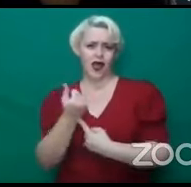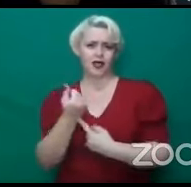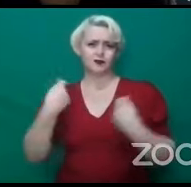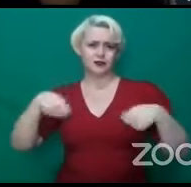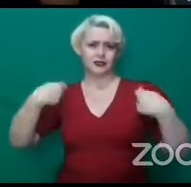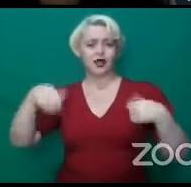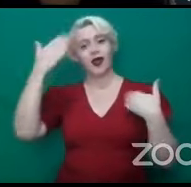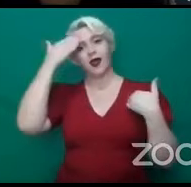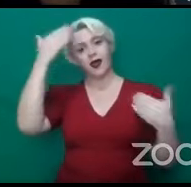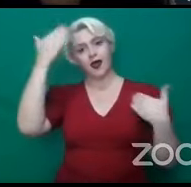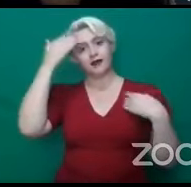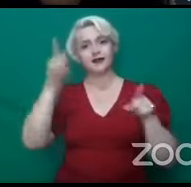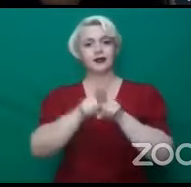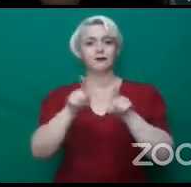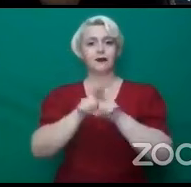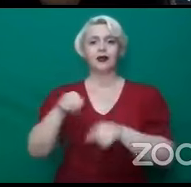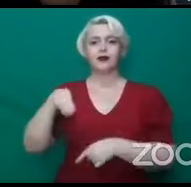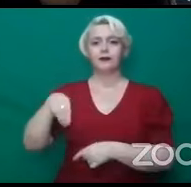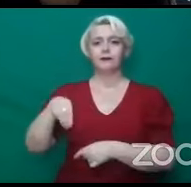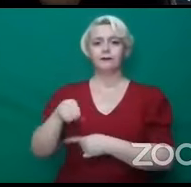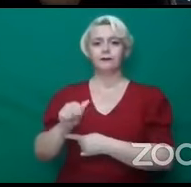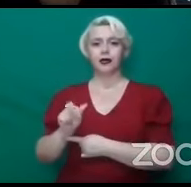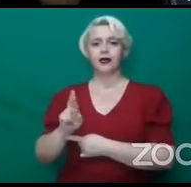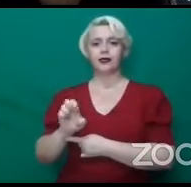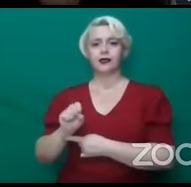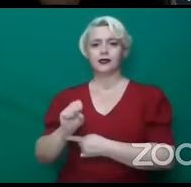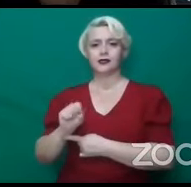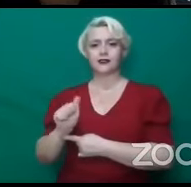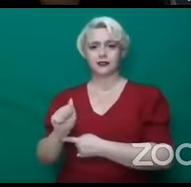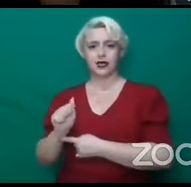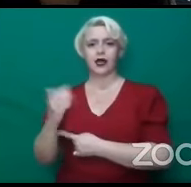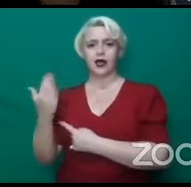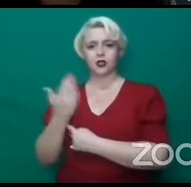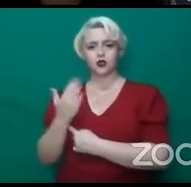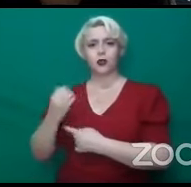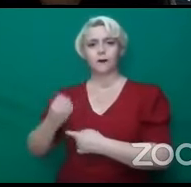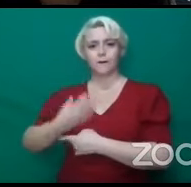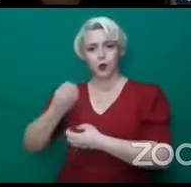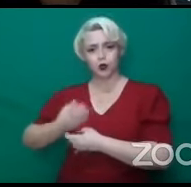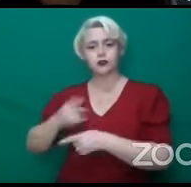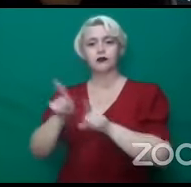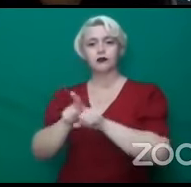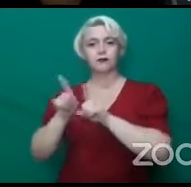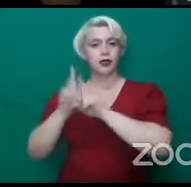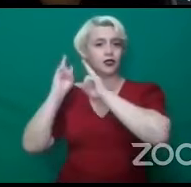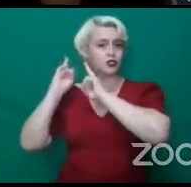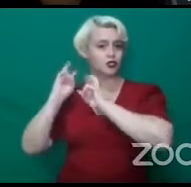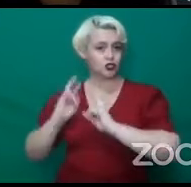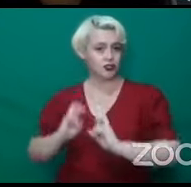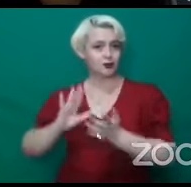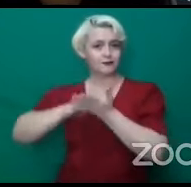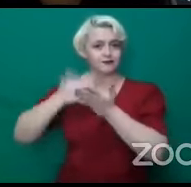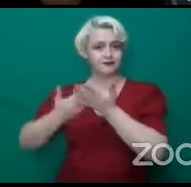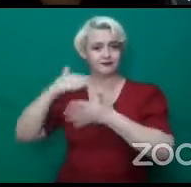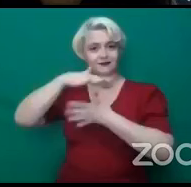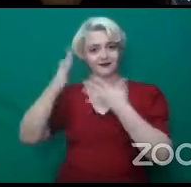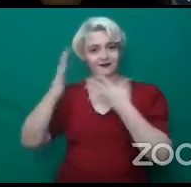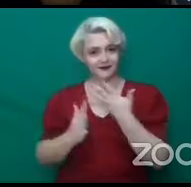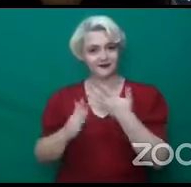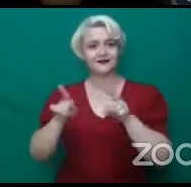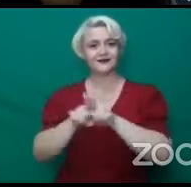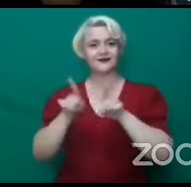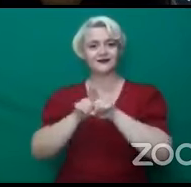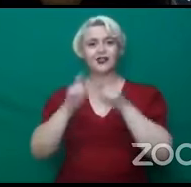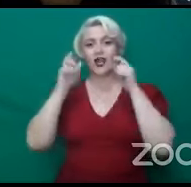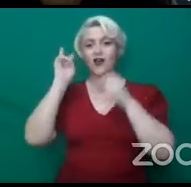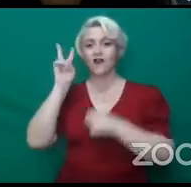Obrigada. agradecer a Marissa, que nos ajuda aqui na produção dos bate-papos, a Gessilma Dias, que está fazendo a interpretação de línguas,